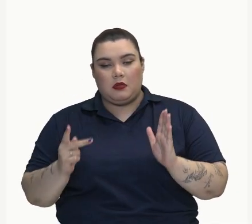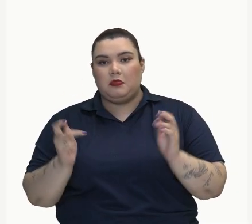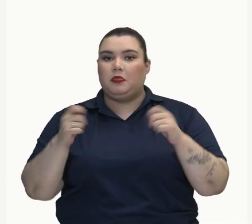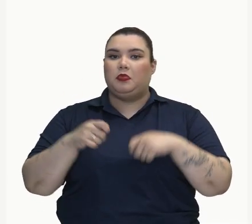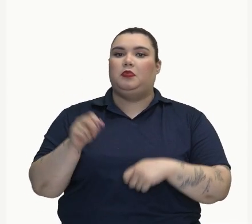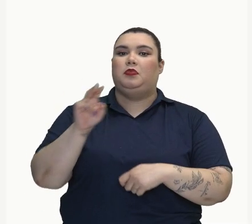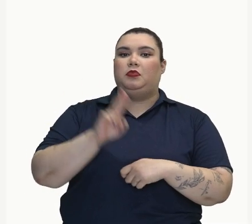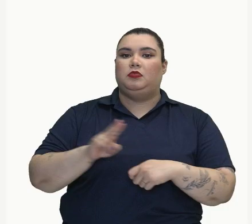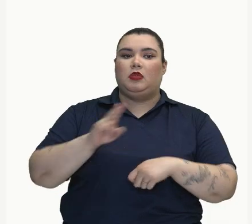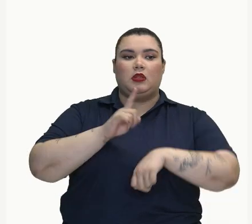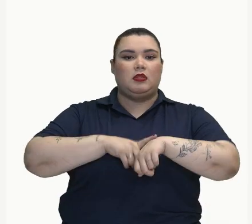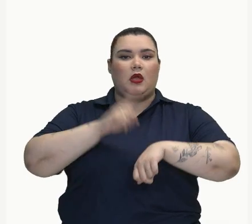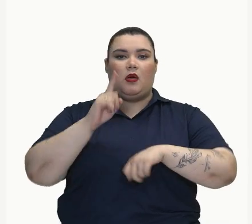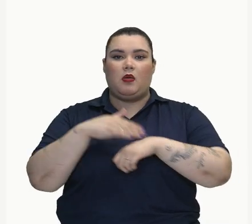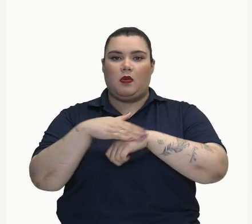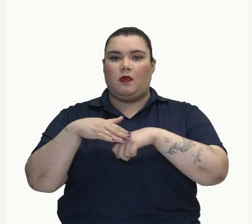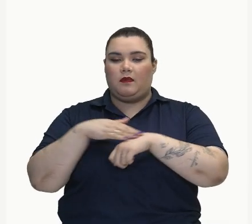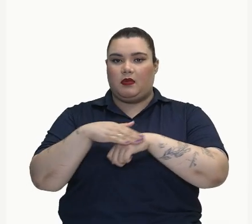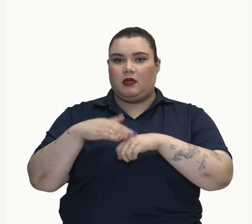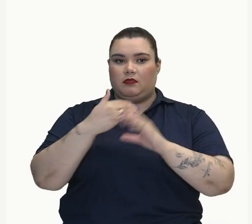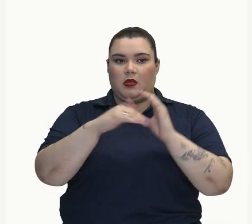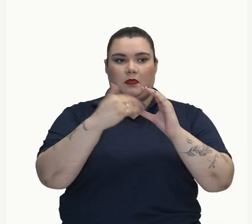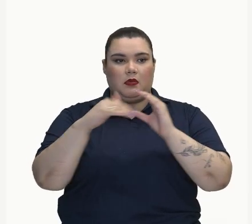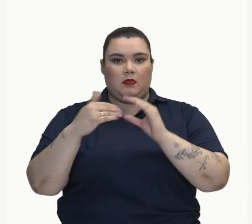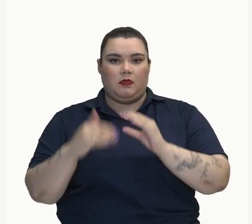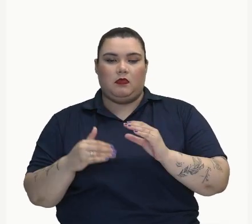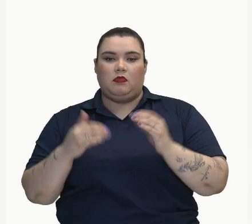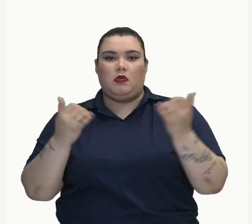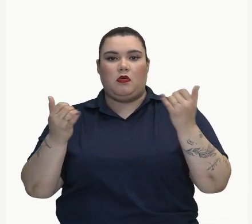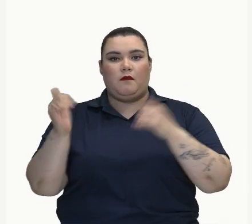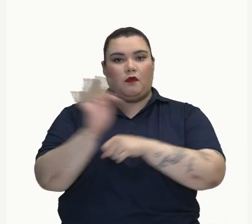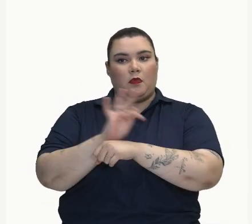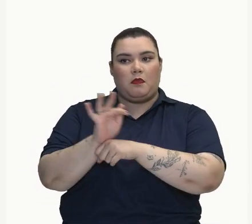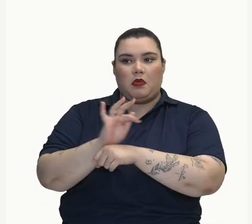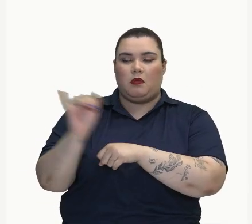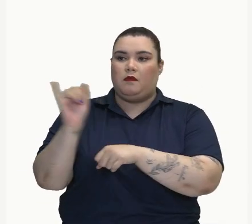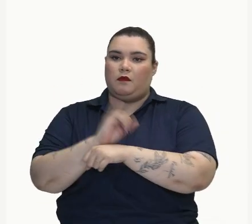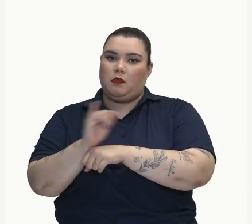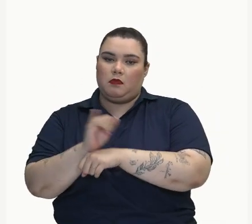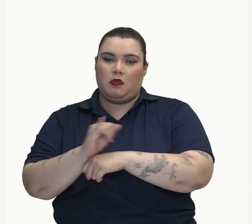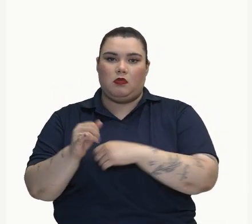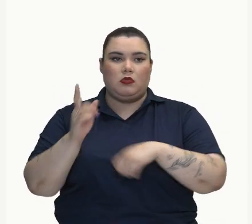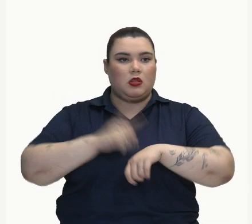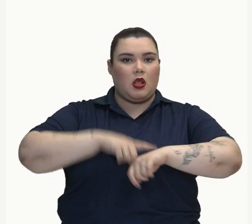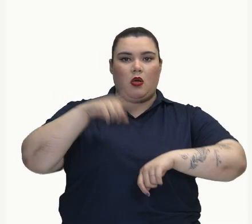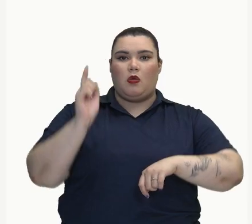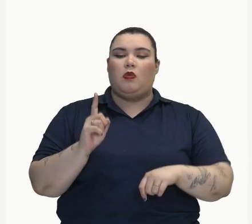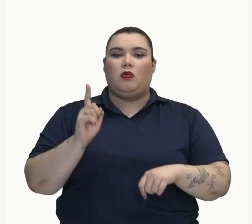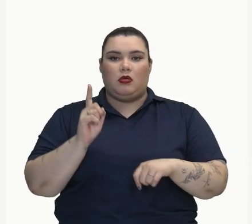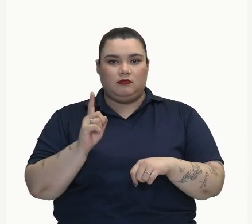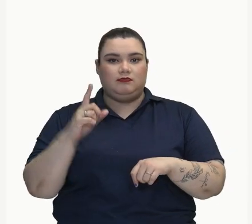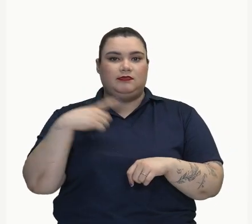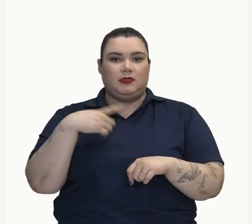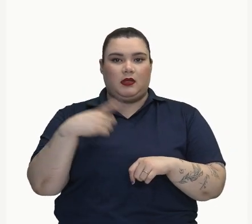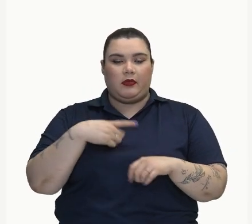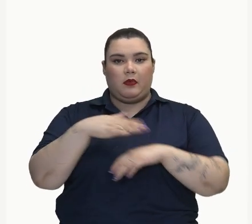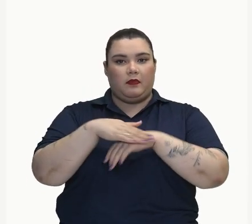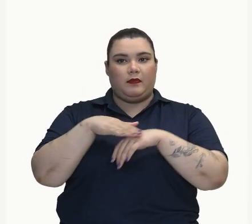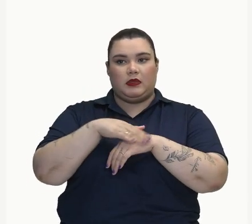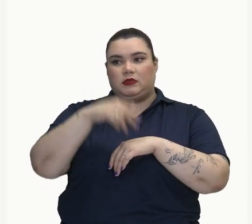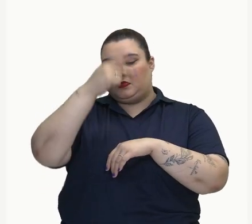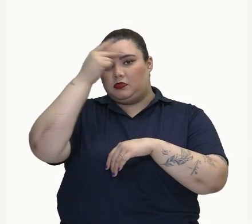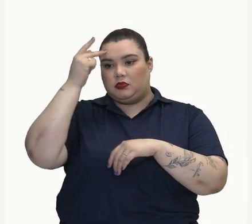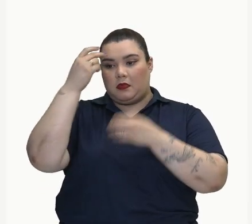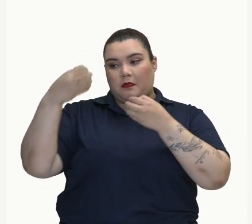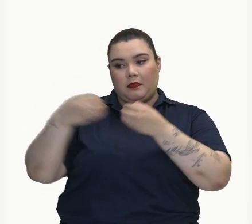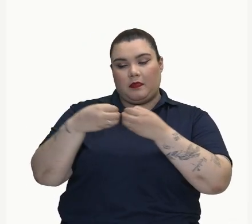fazem com que tenhamos conversas informais ou formais de forma instantânea, se comunicando com pessoas que podem estar